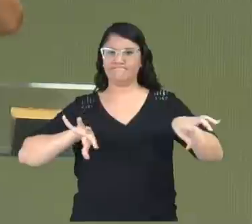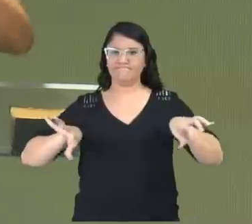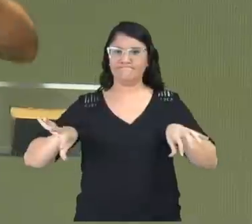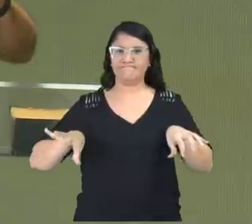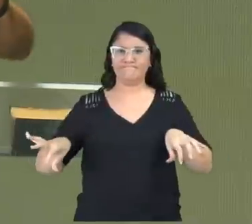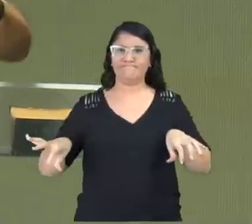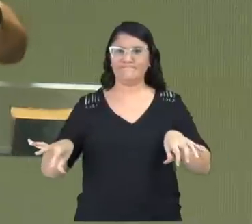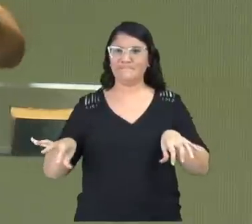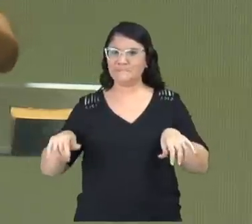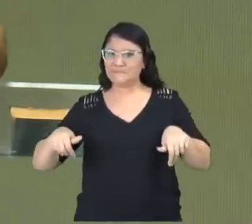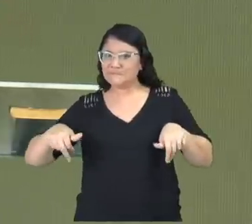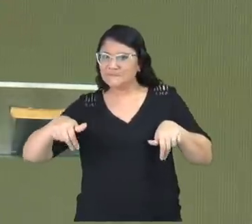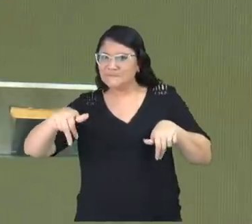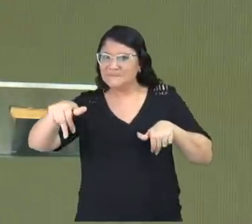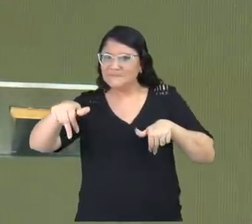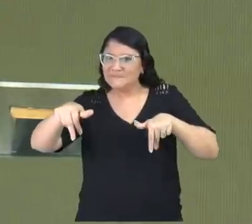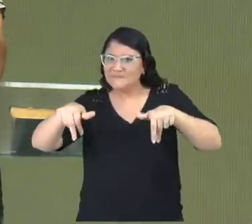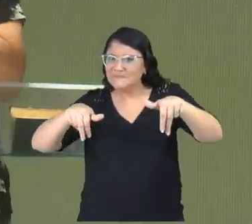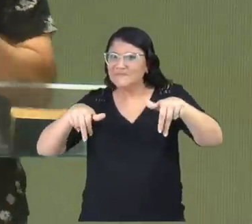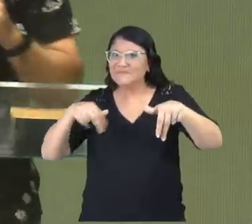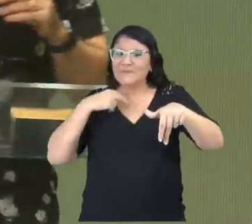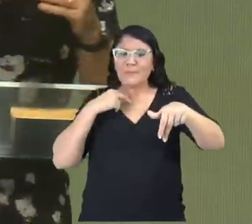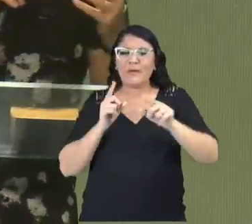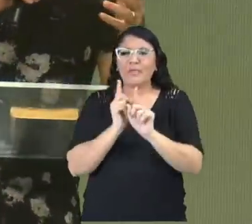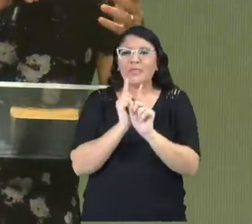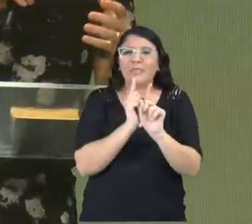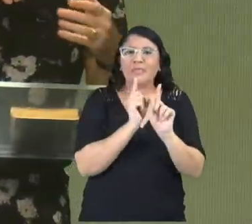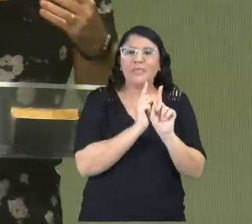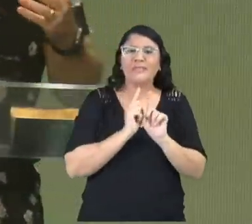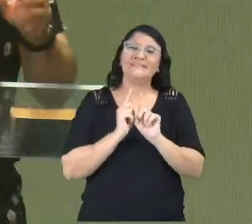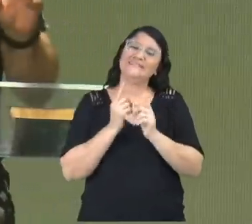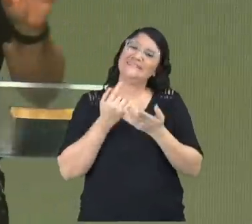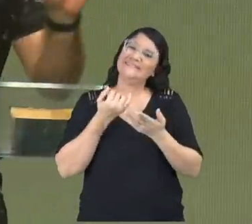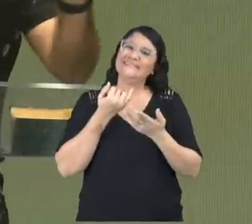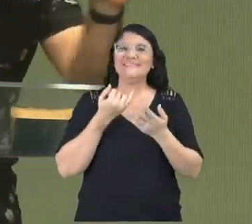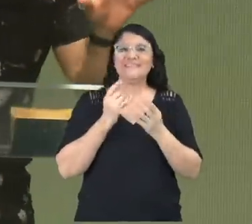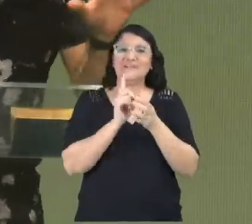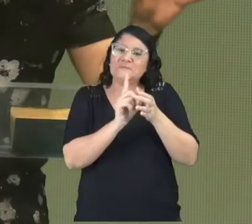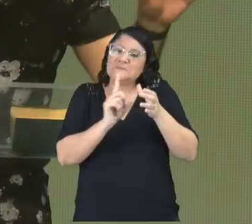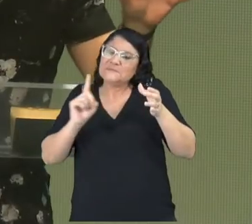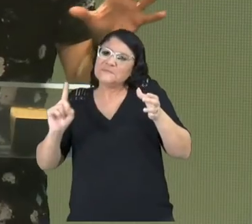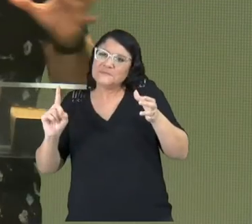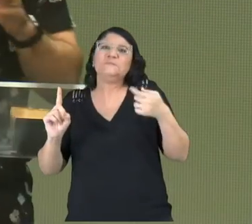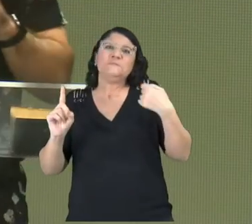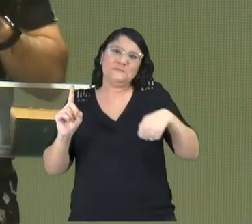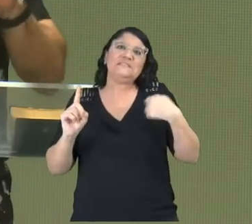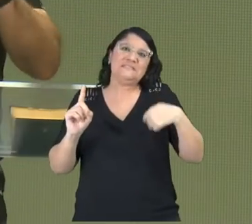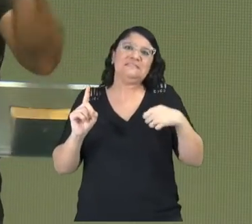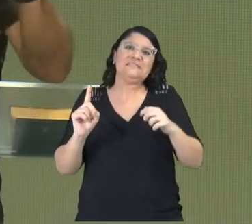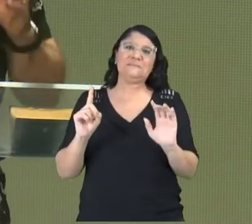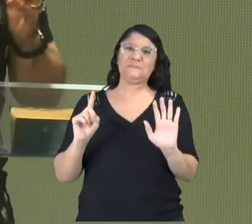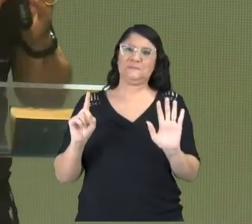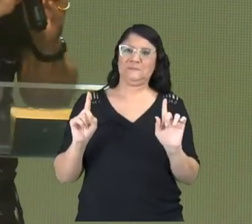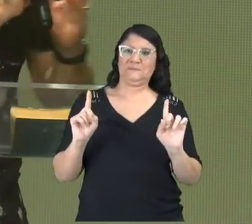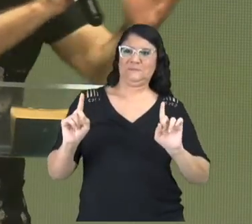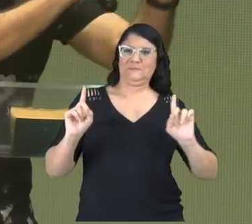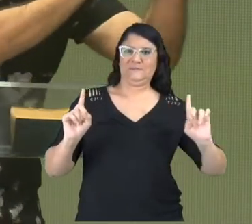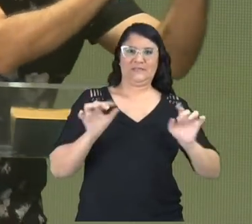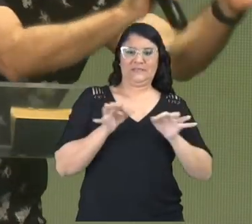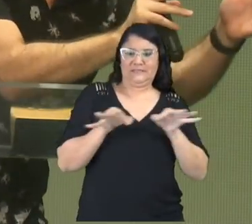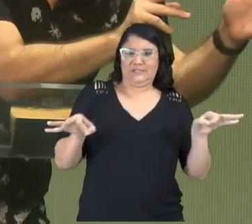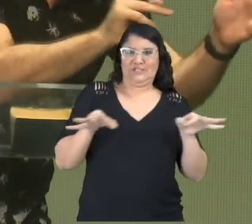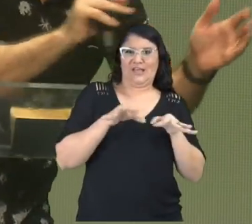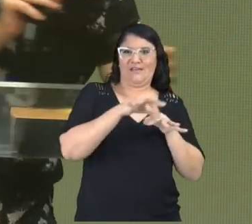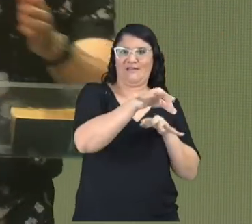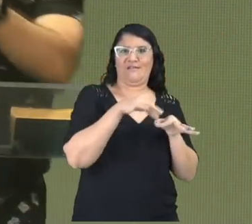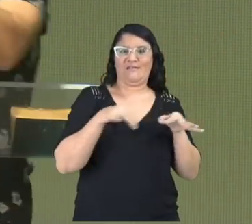entre aspas, confinado, né? É um termo chato, mas é isso mesmo, a gente está confinado aqui em espaços específicos,